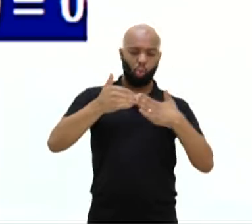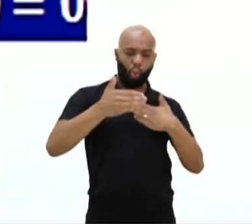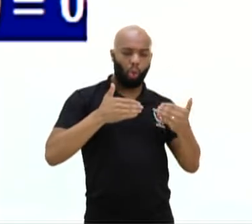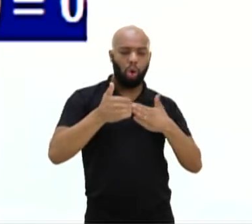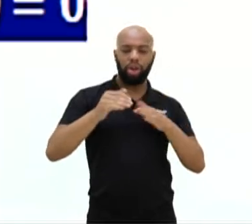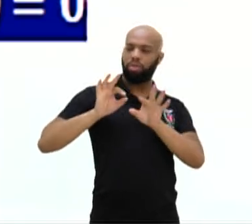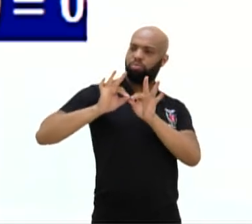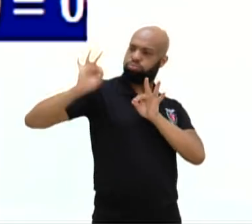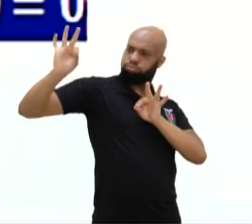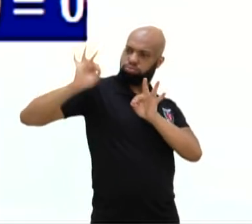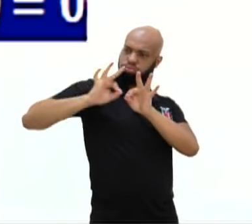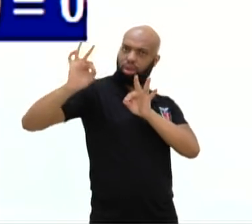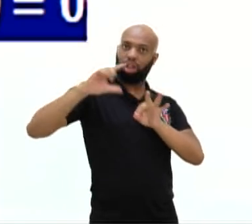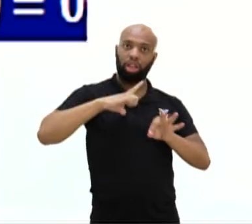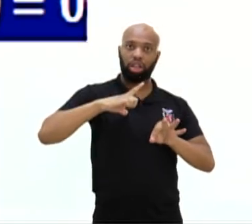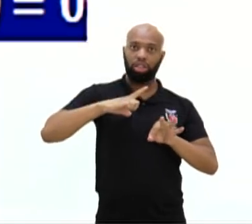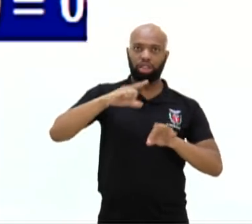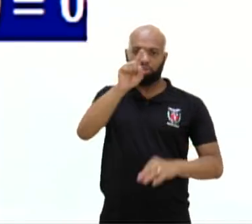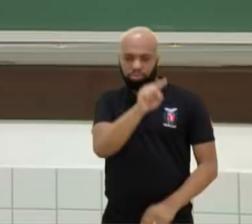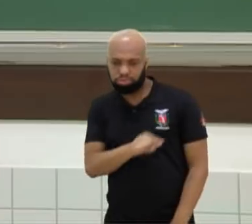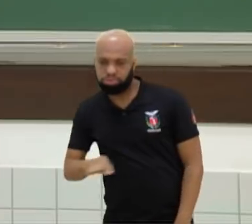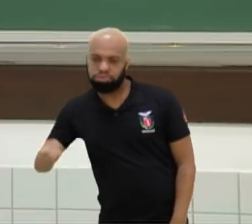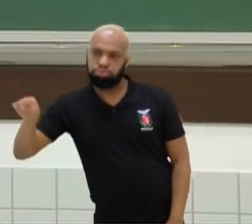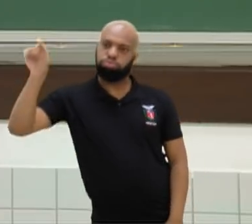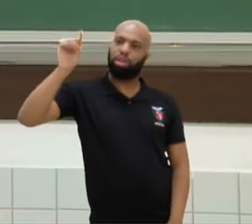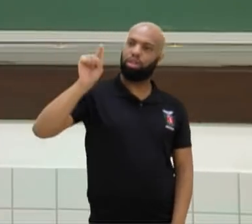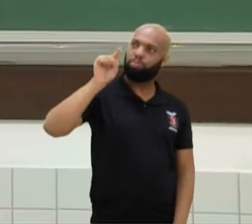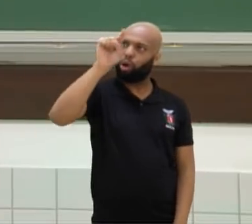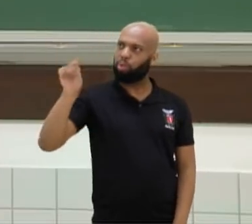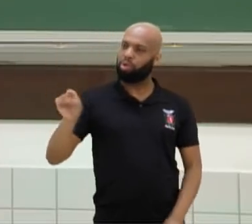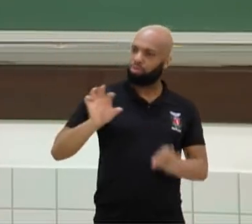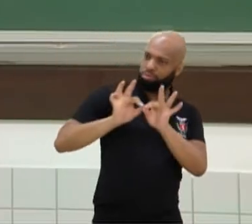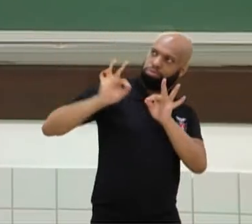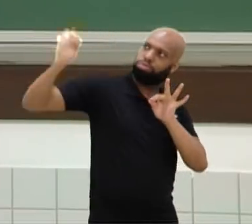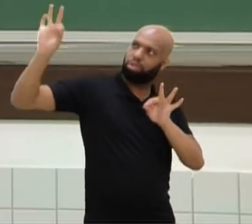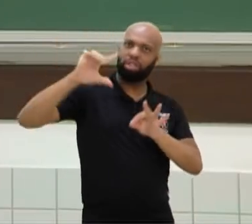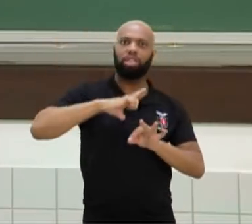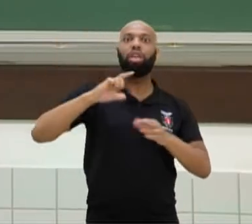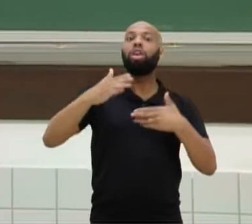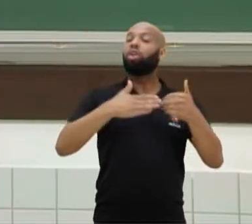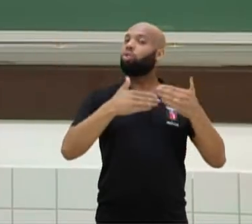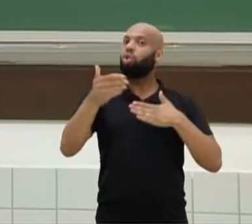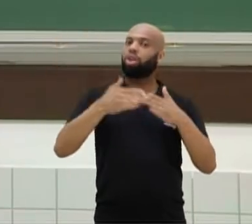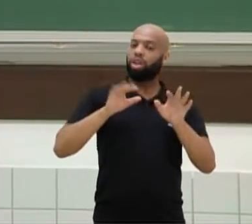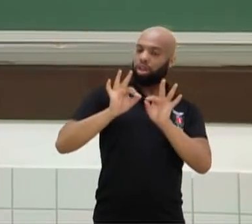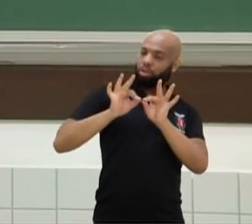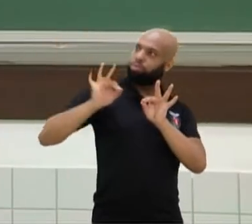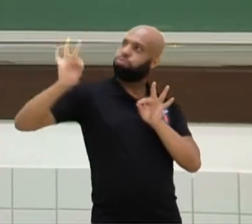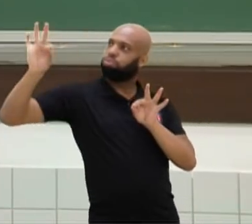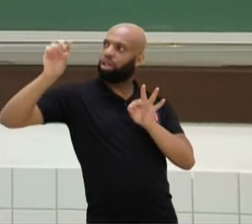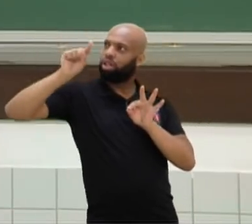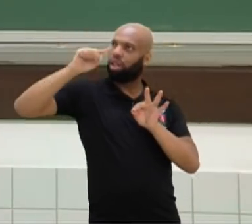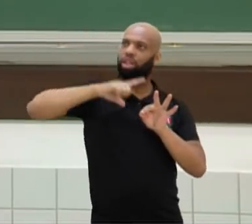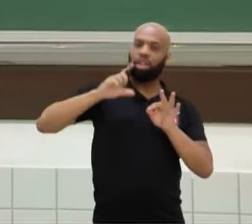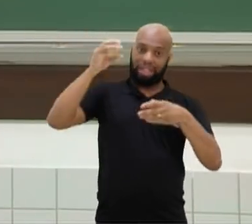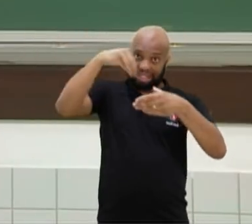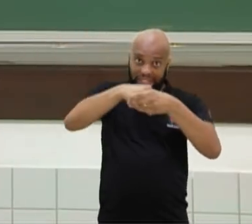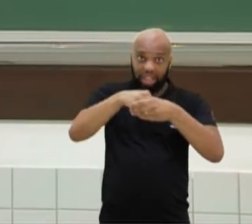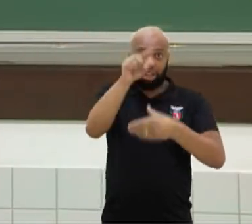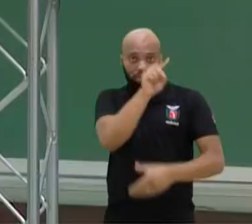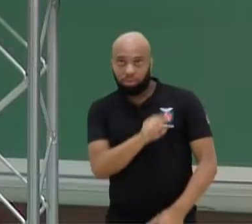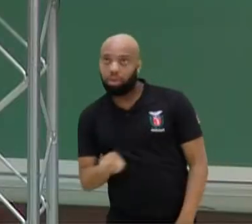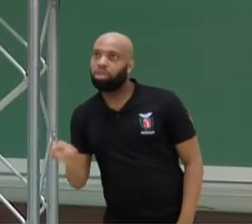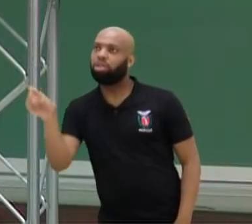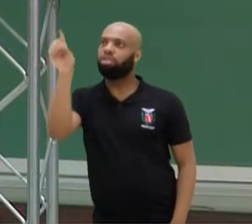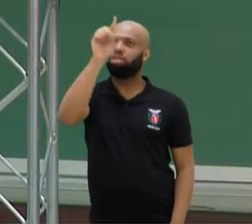qualquer reta que passe por um daqueles pontos. Opa! Qualquer ponto que esteja naquela nossa circunferência. Olha